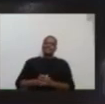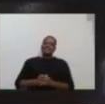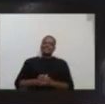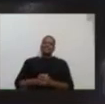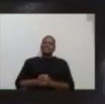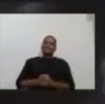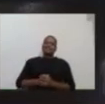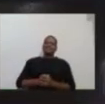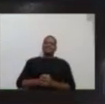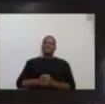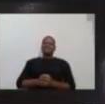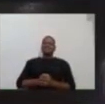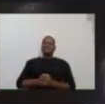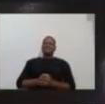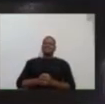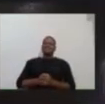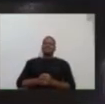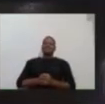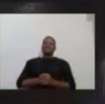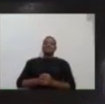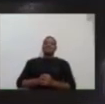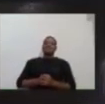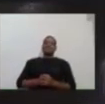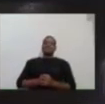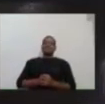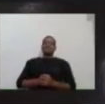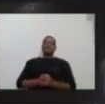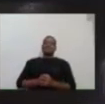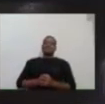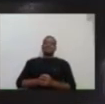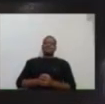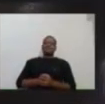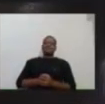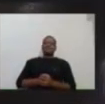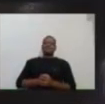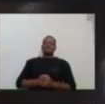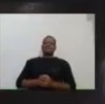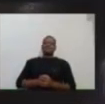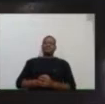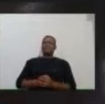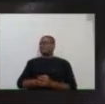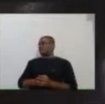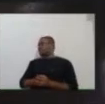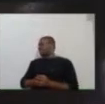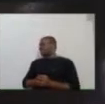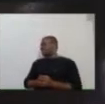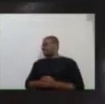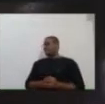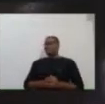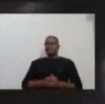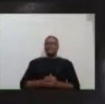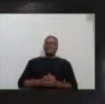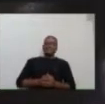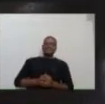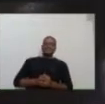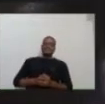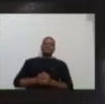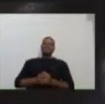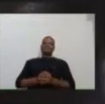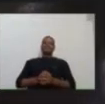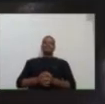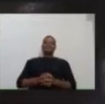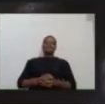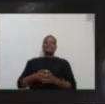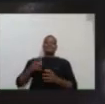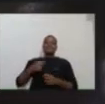da fonte secou, eu comecei a chorar, molhei com água dos olhos, pra roseira não